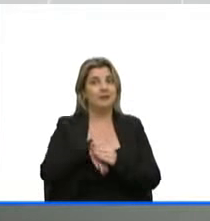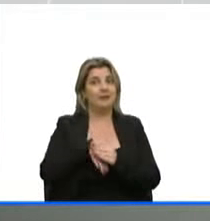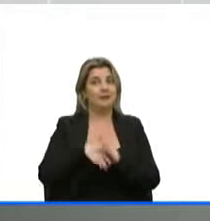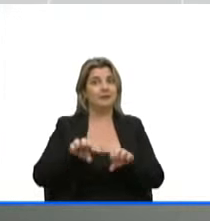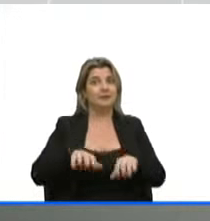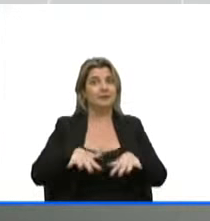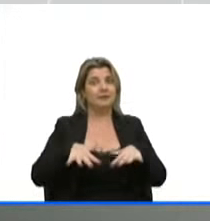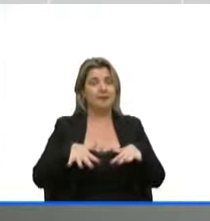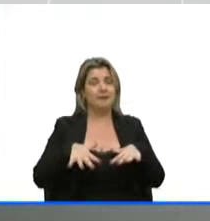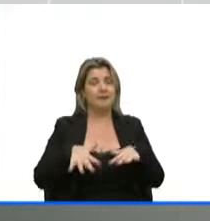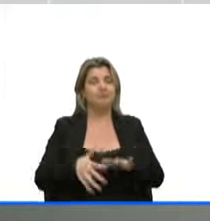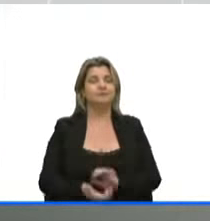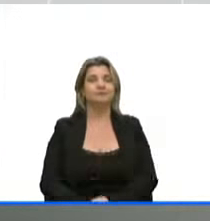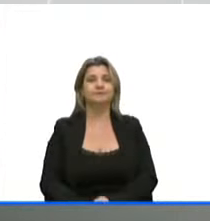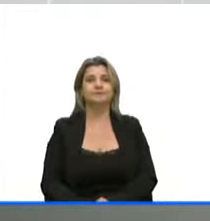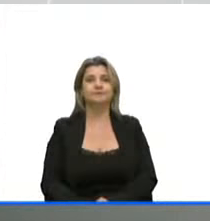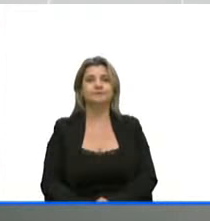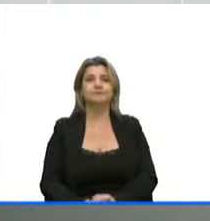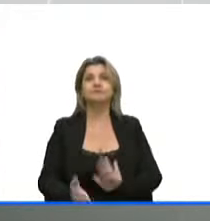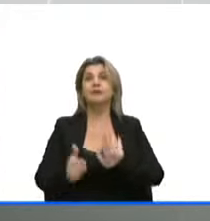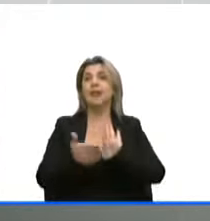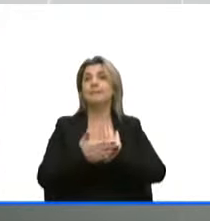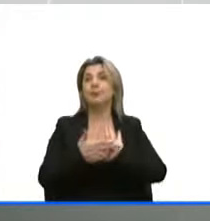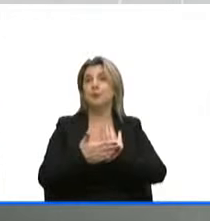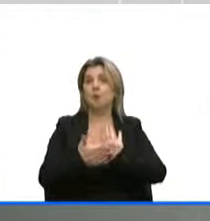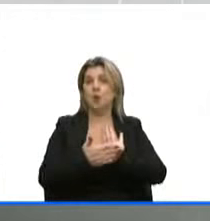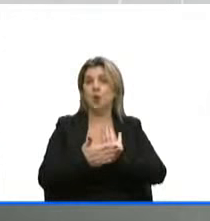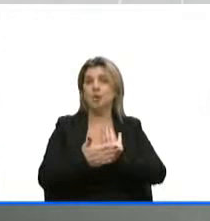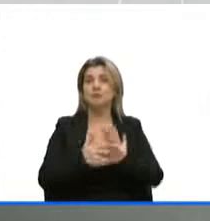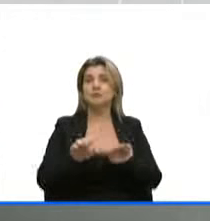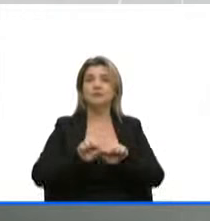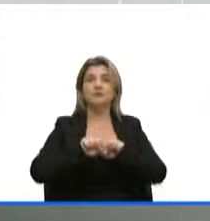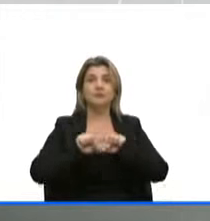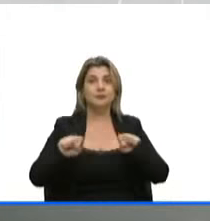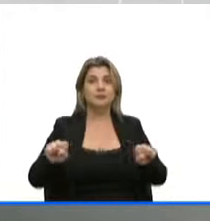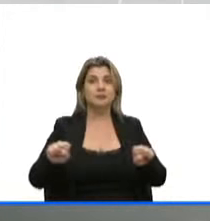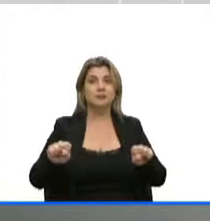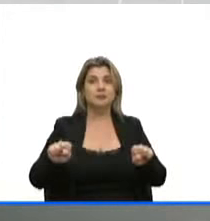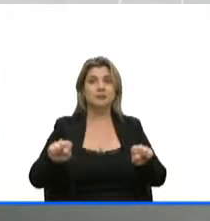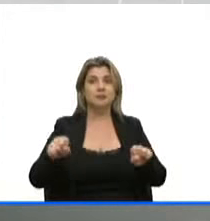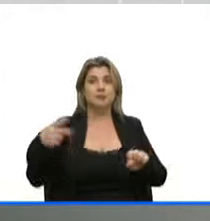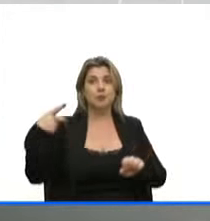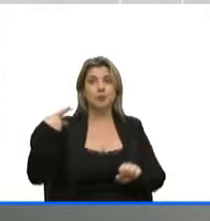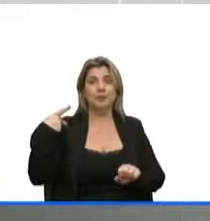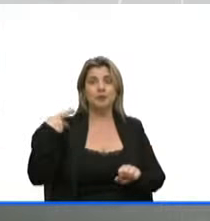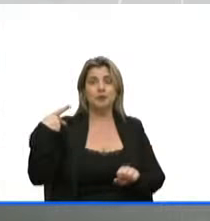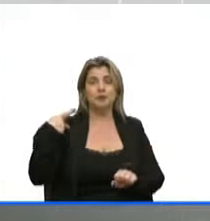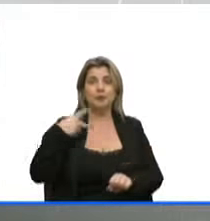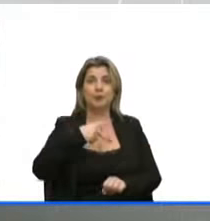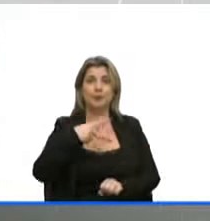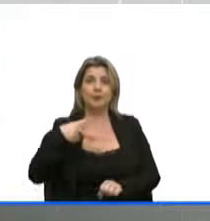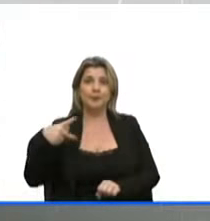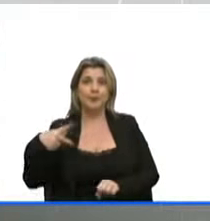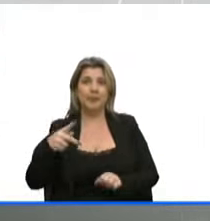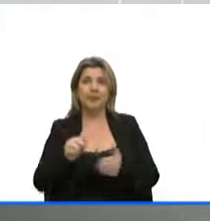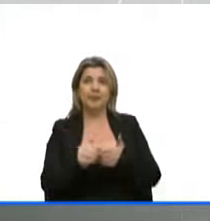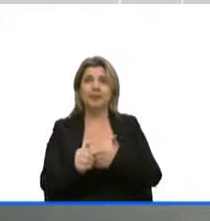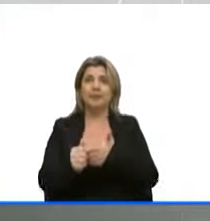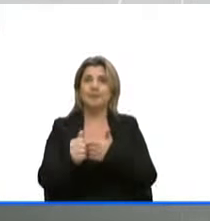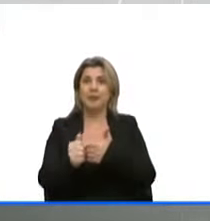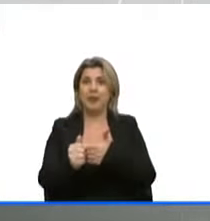A proposta foi feita pela assessoria do Partido Progressista, encaminhada